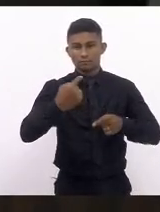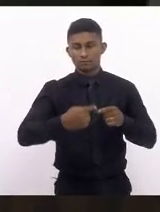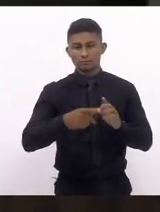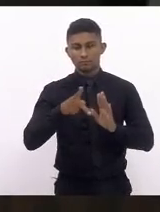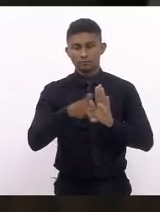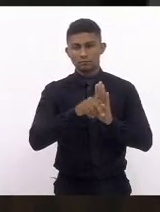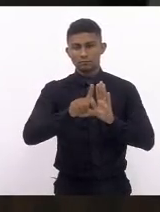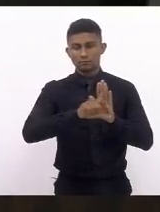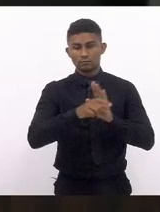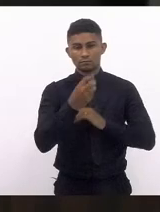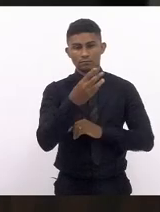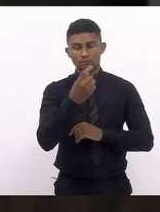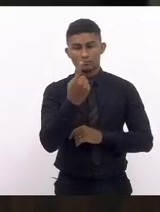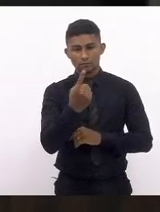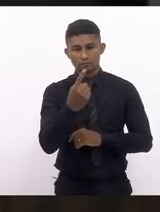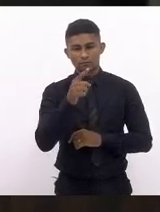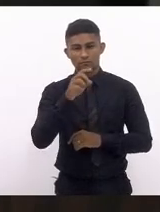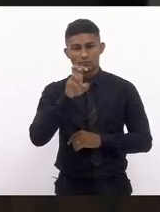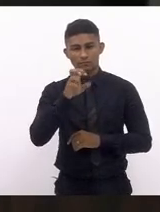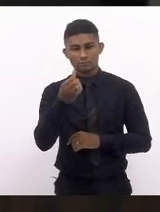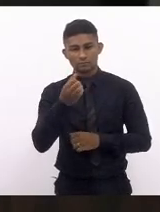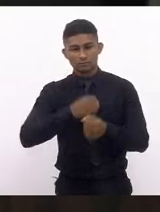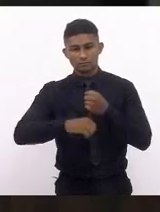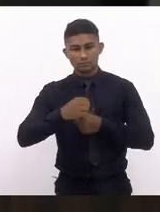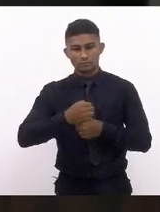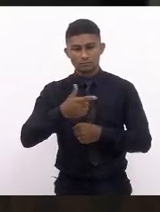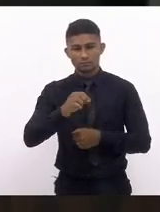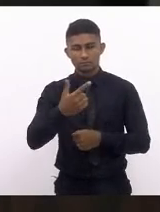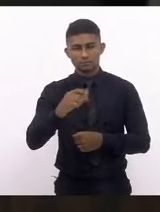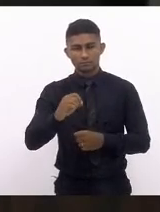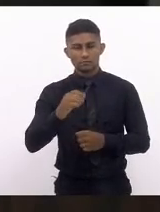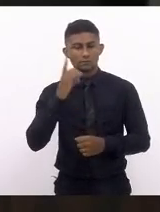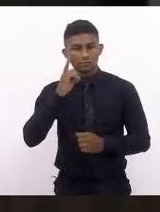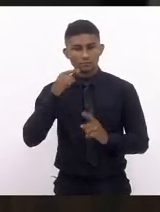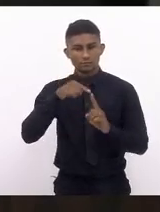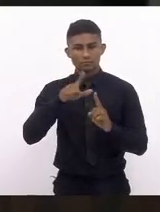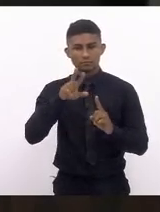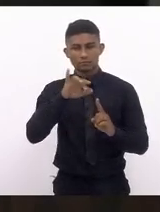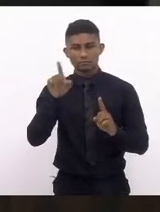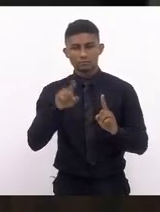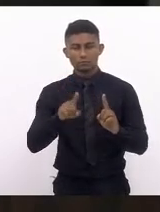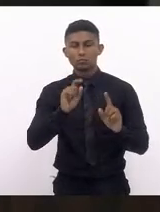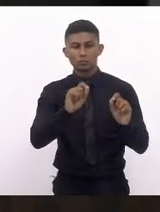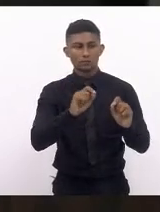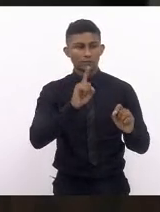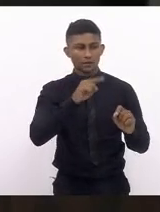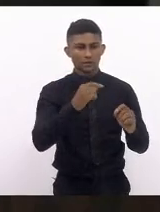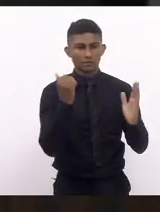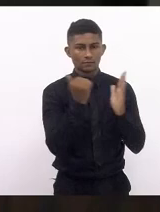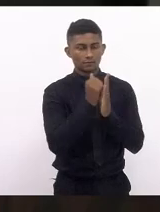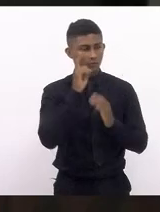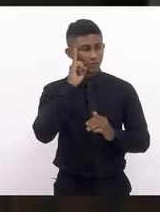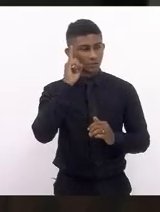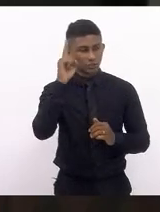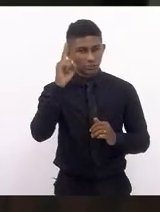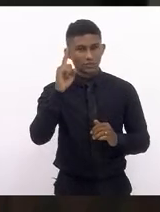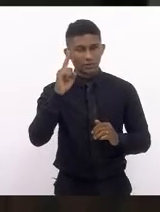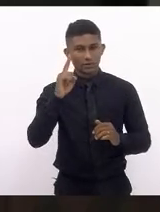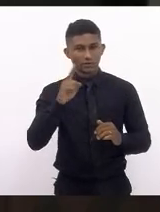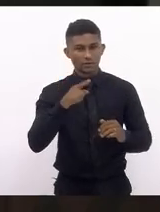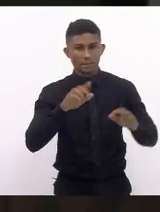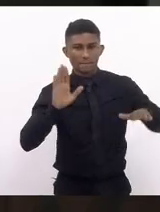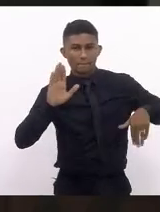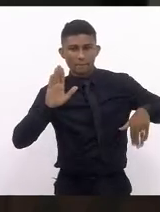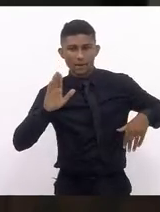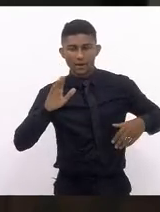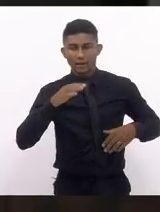o projeto de lei 3156 de 20 de autoria do deputado Luiz Martins de tuia de Estadual de beach soccer e dá